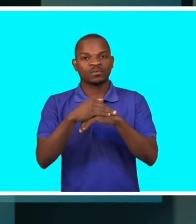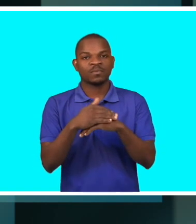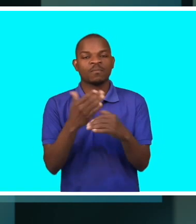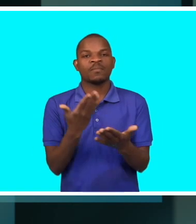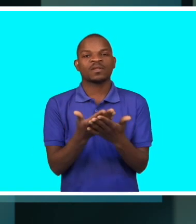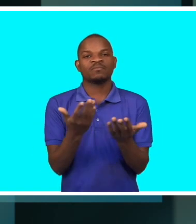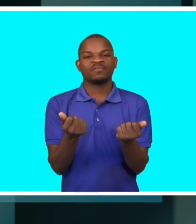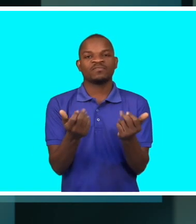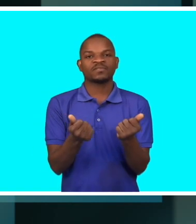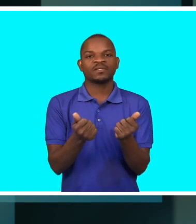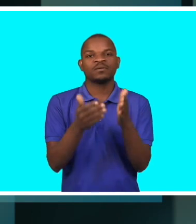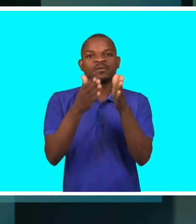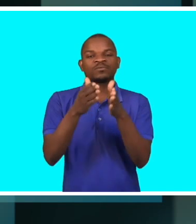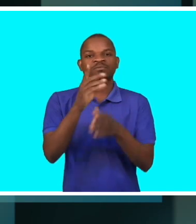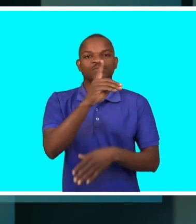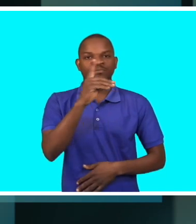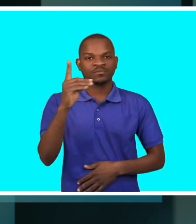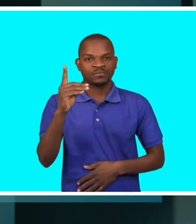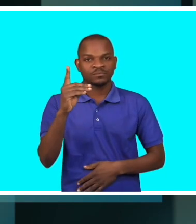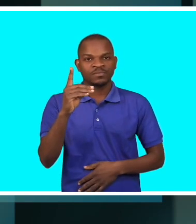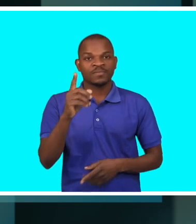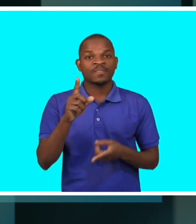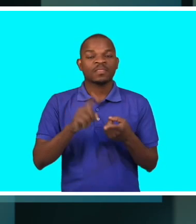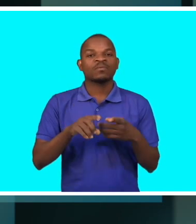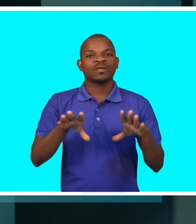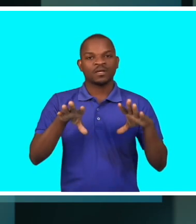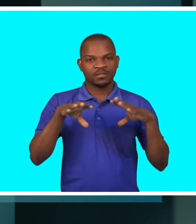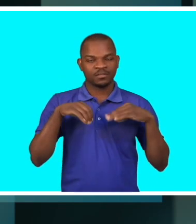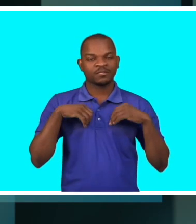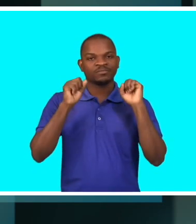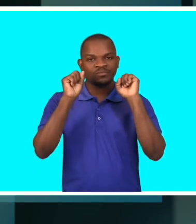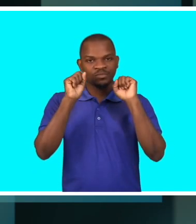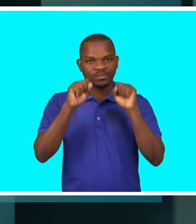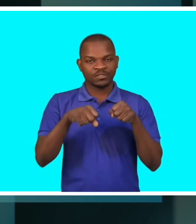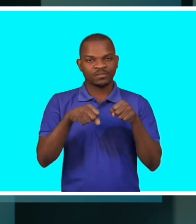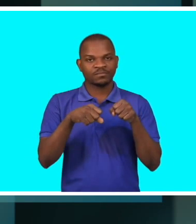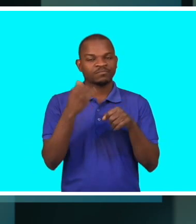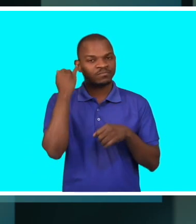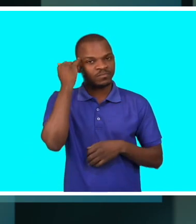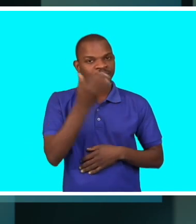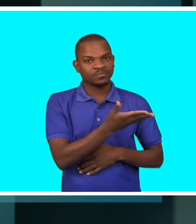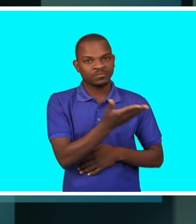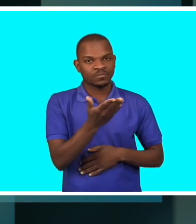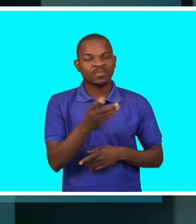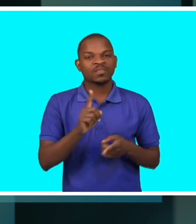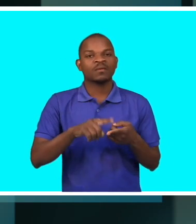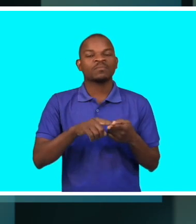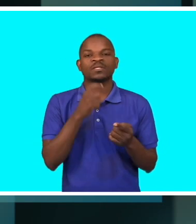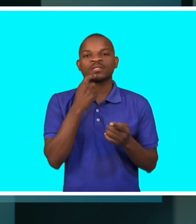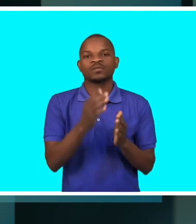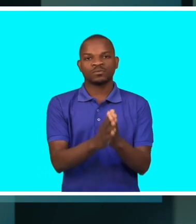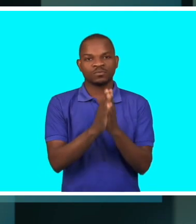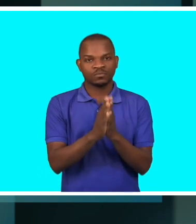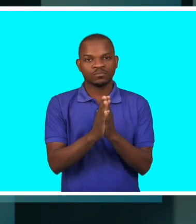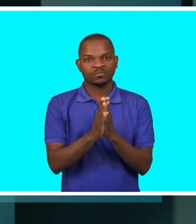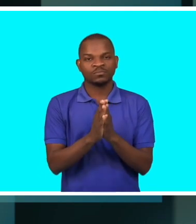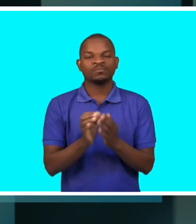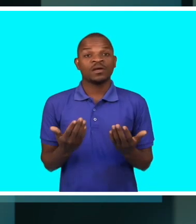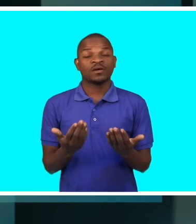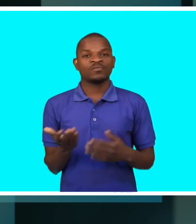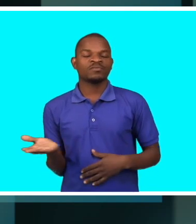de forma a facilitar a vida da pessoa com deficiência. Portanto, aceitamos esta crítica, esta observação e já agradecemos a vossa atenção por esta